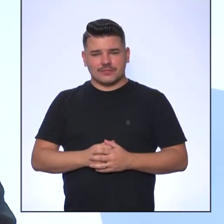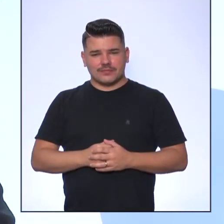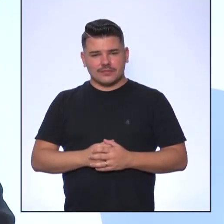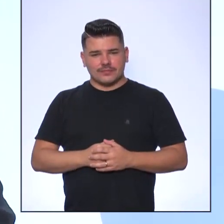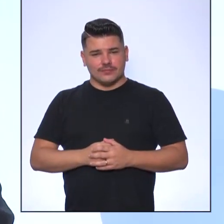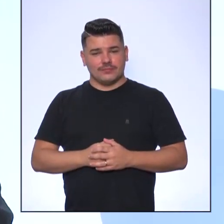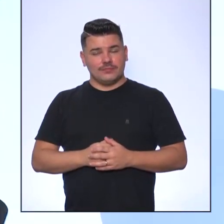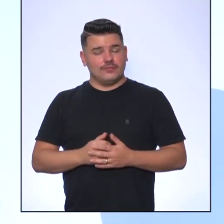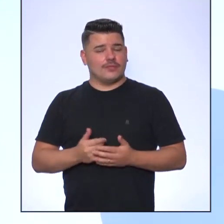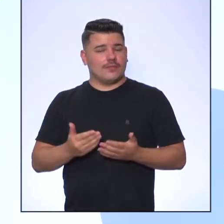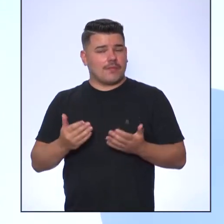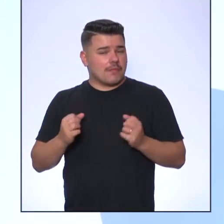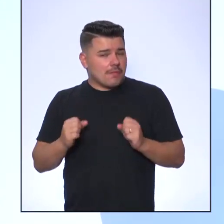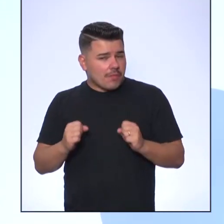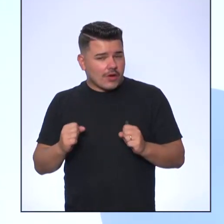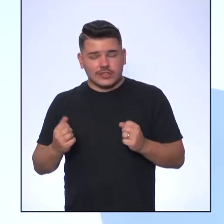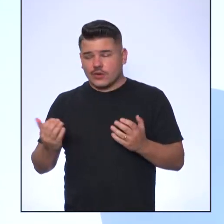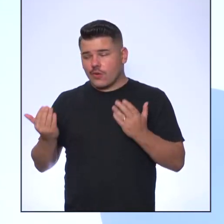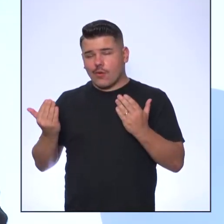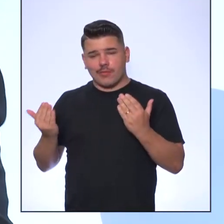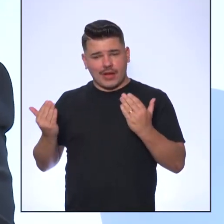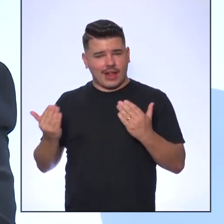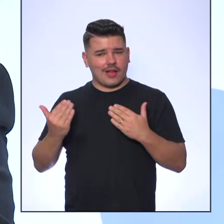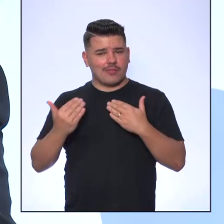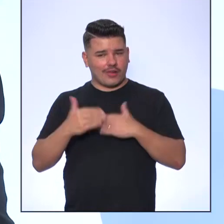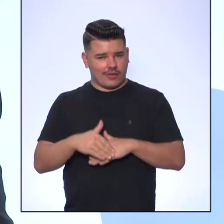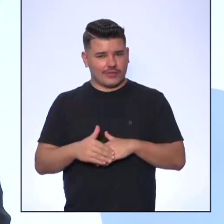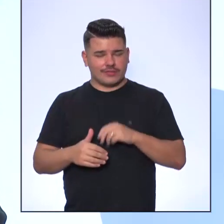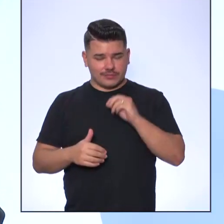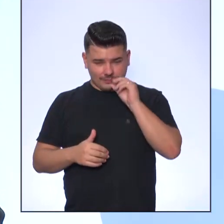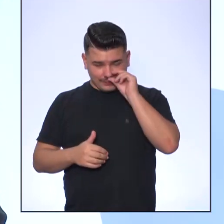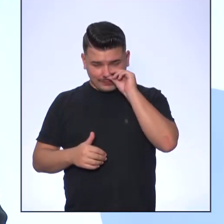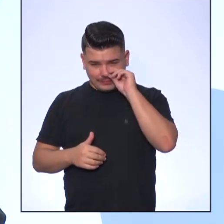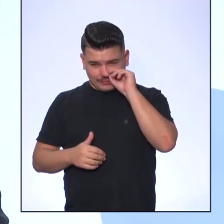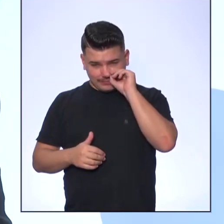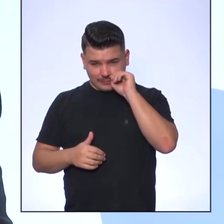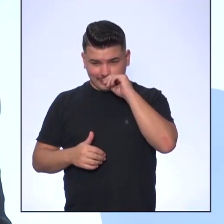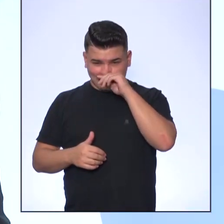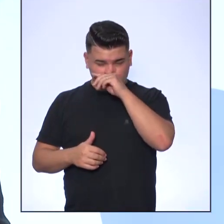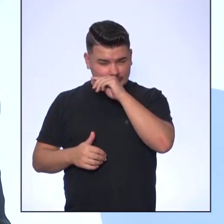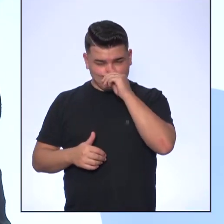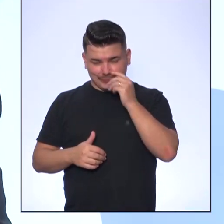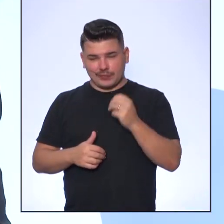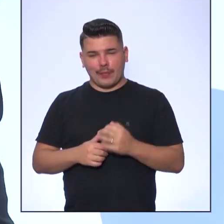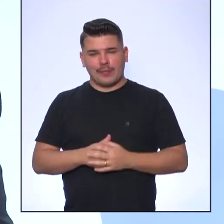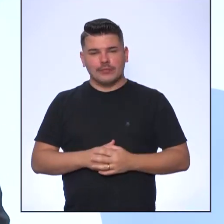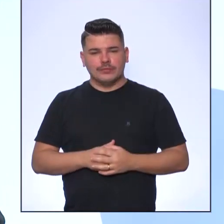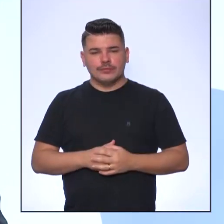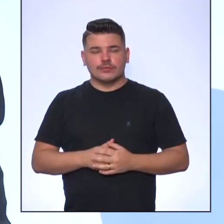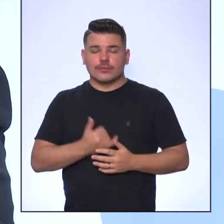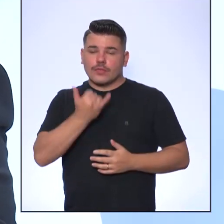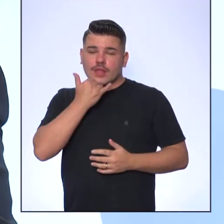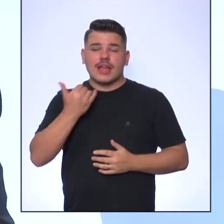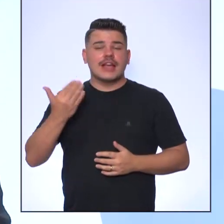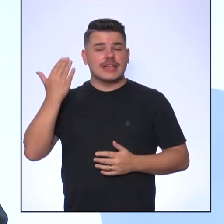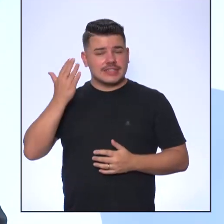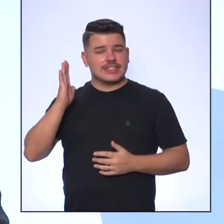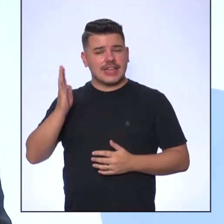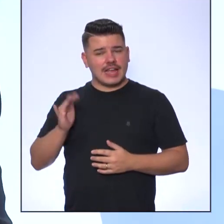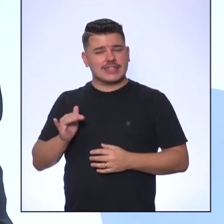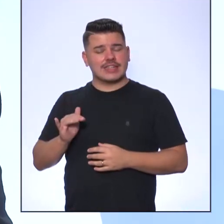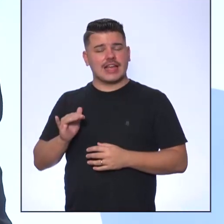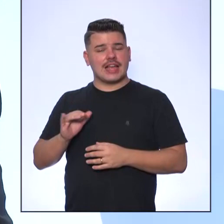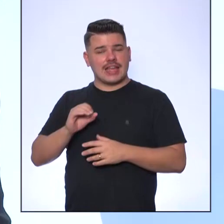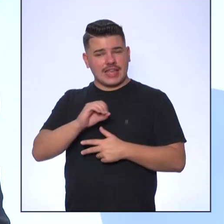você fazer a comparação. Sempre existiu o Enem digital, aliás, desculpa, o Enem digital não, sempre existiu um Enem com duas